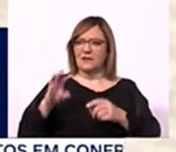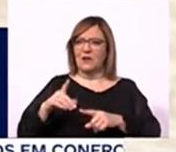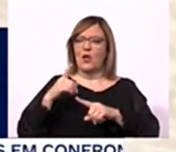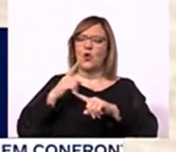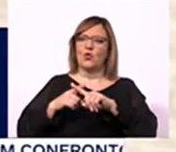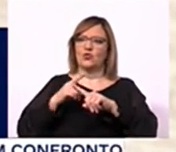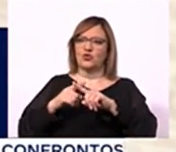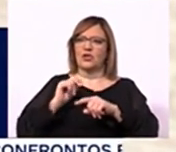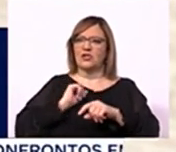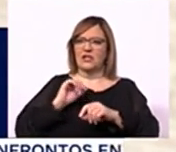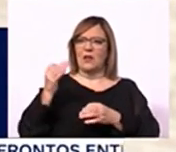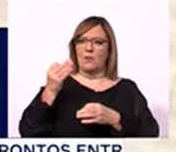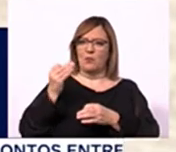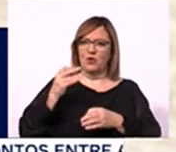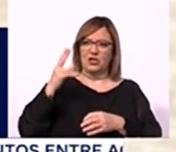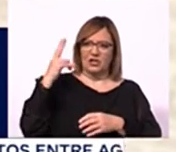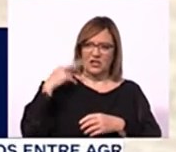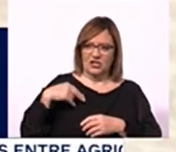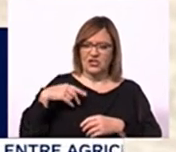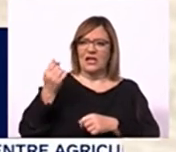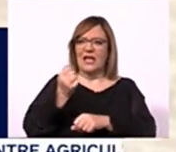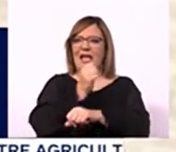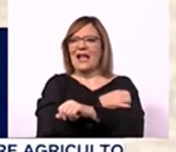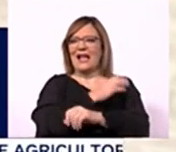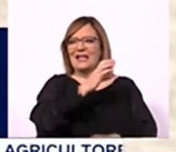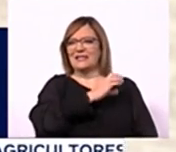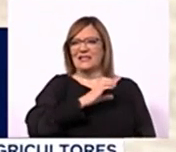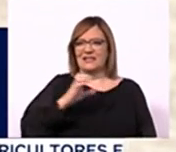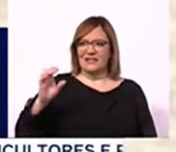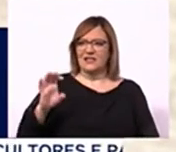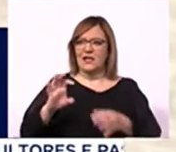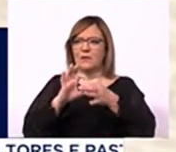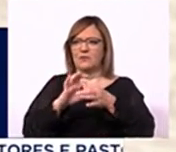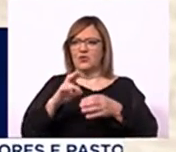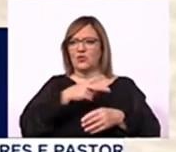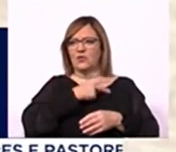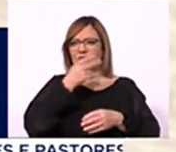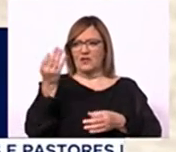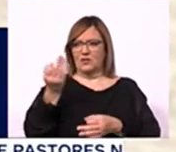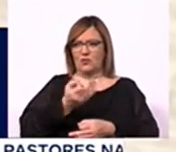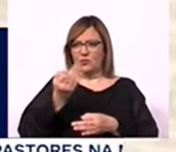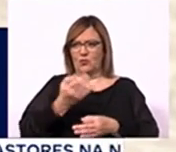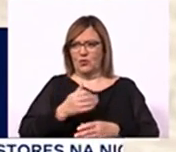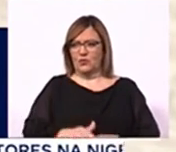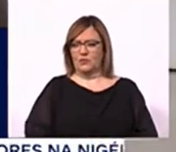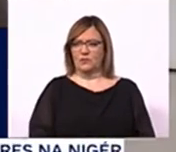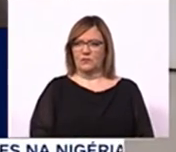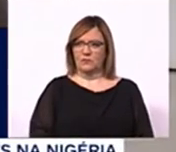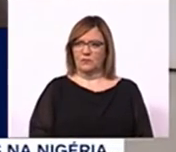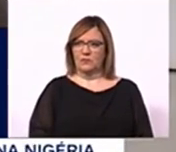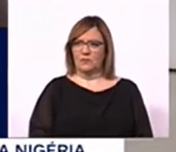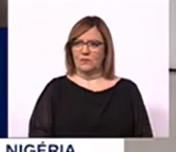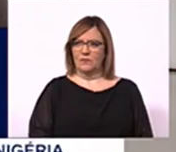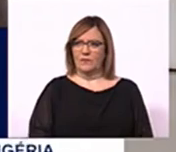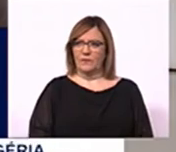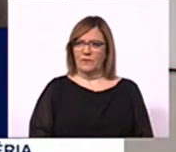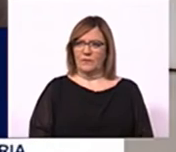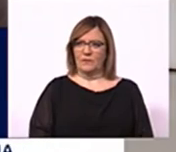Porto de Leixões. A iniciativa é da Casa das Ciências, em parceria com a Universidade do Porto.